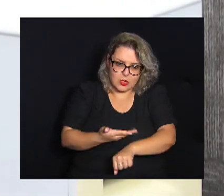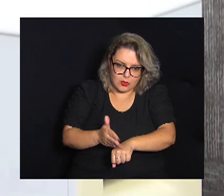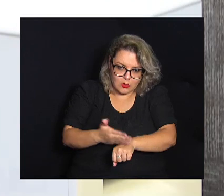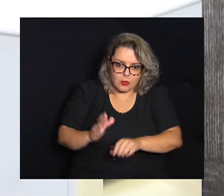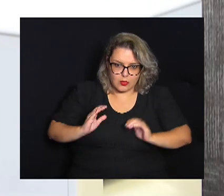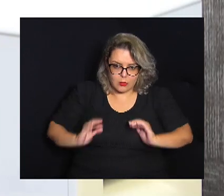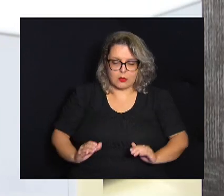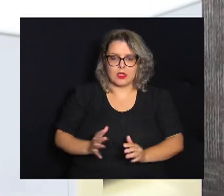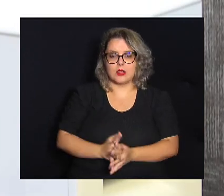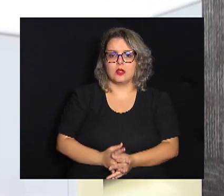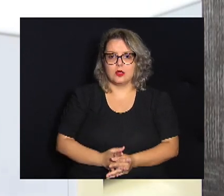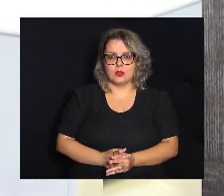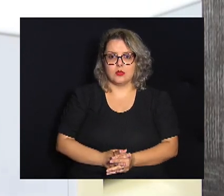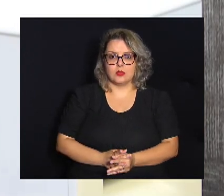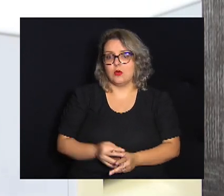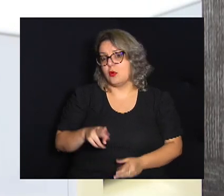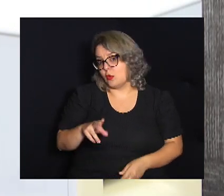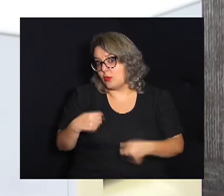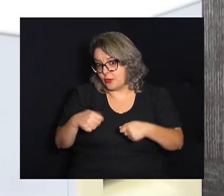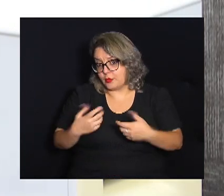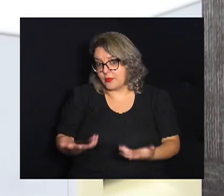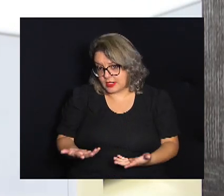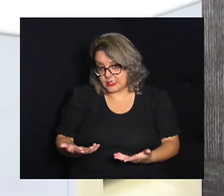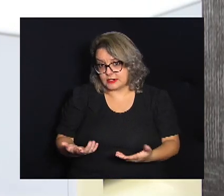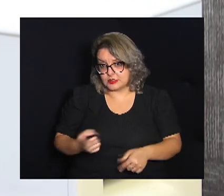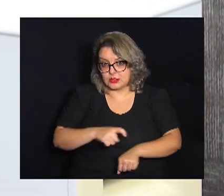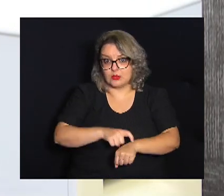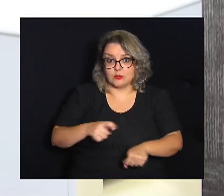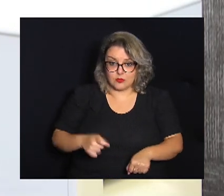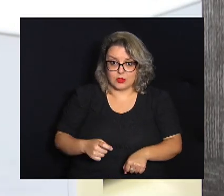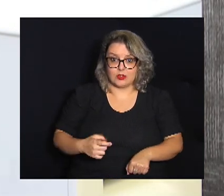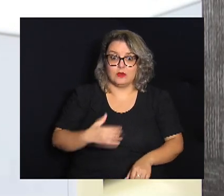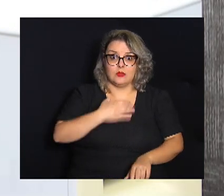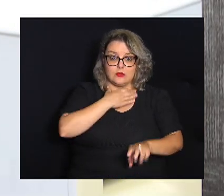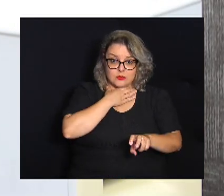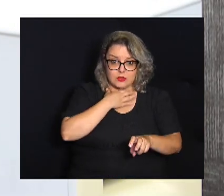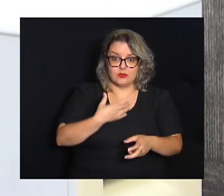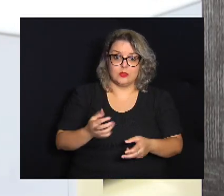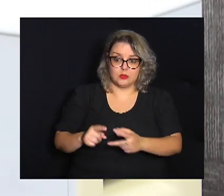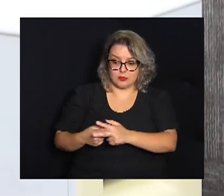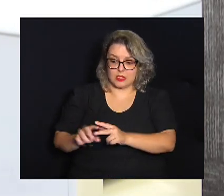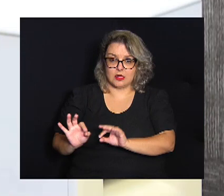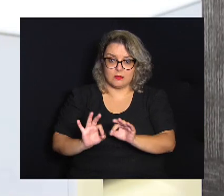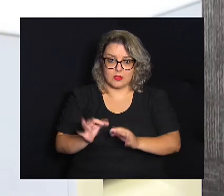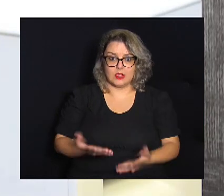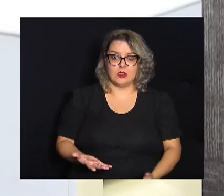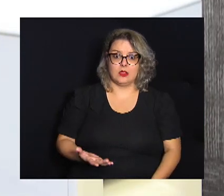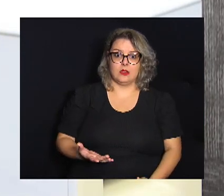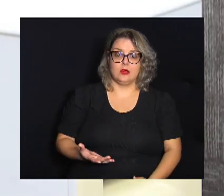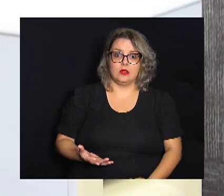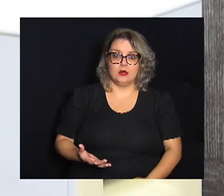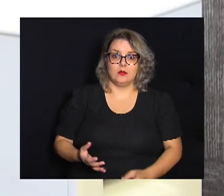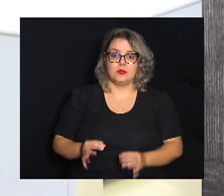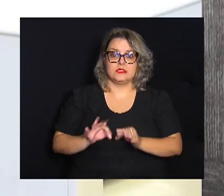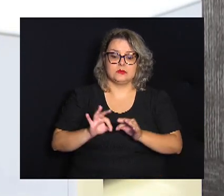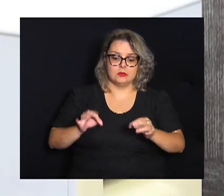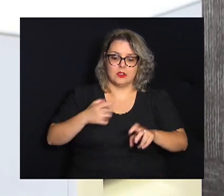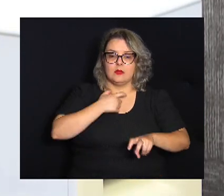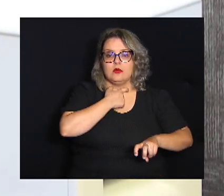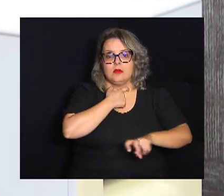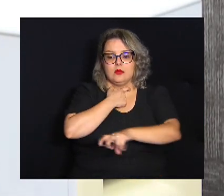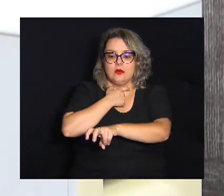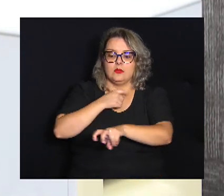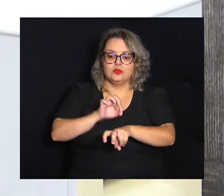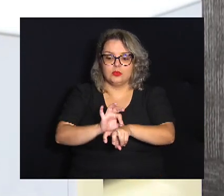adestramento, alguma coisa assim, ou precisa por um período ficar preso, por uma reforma, tem que ser na corrente vai e vem, para que também ele não